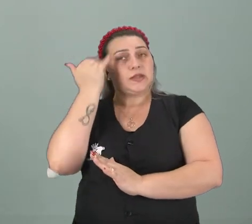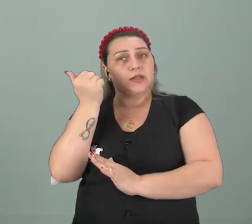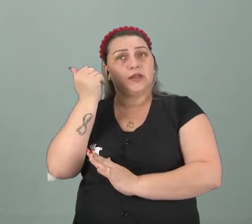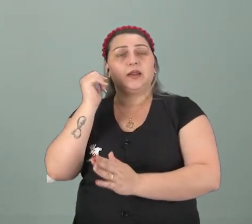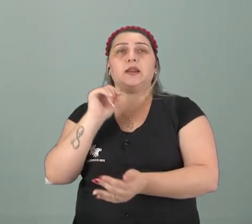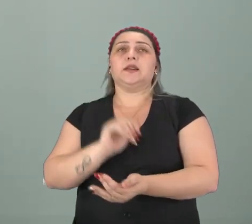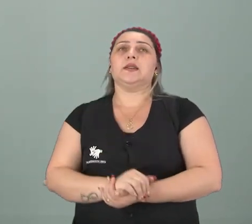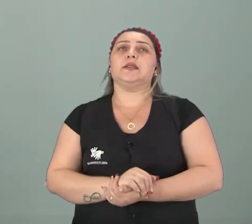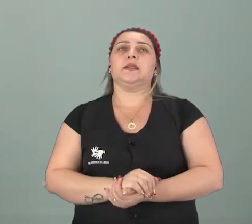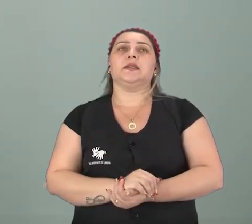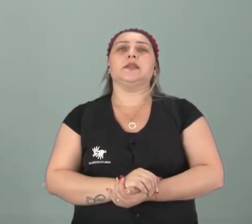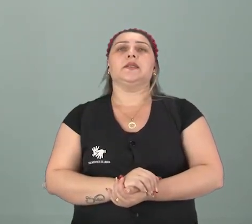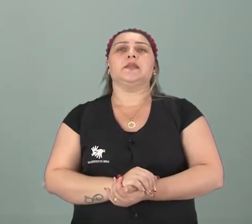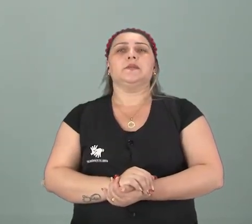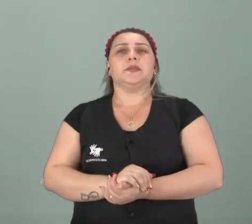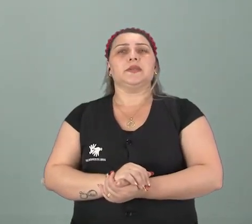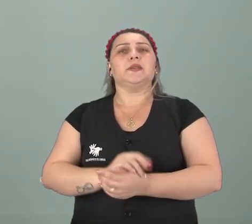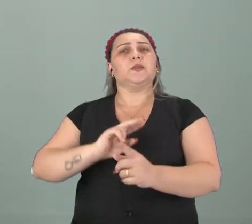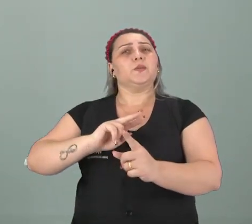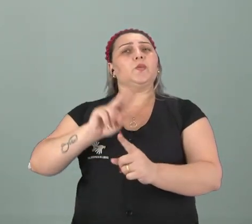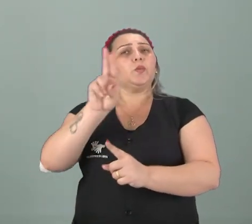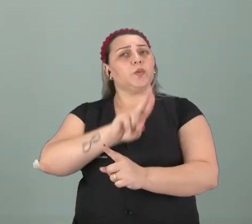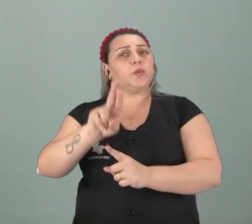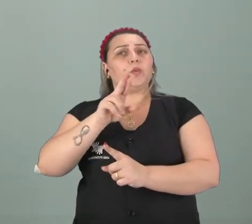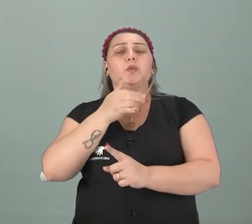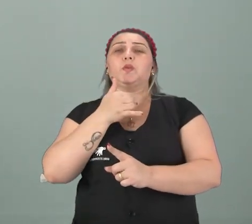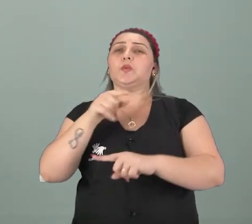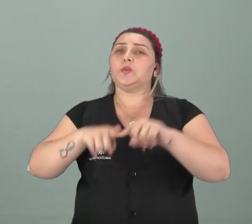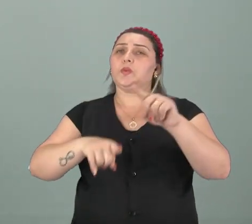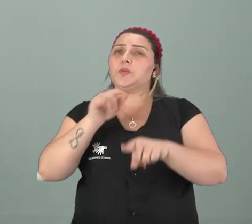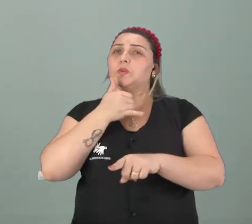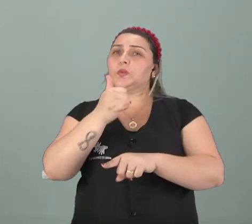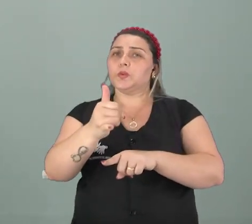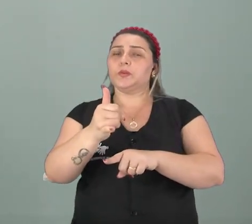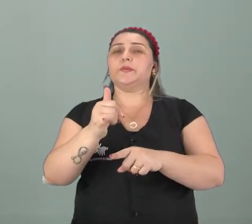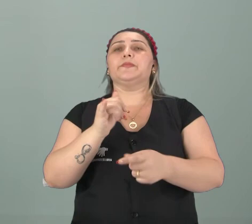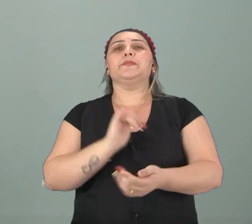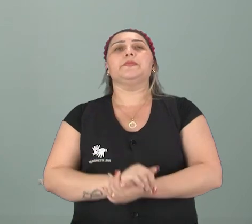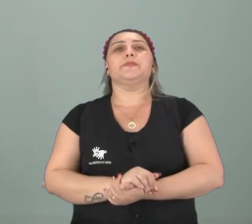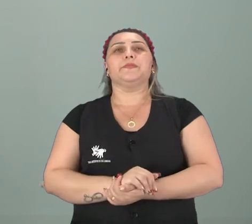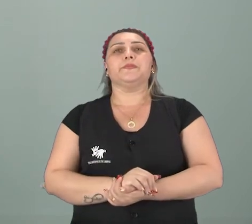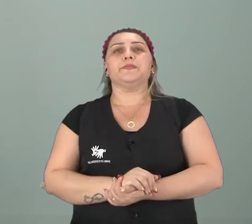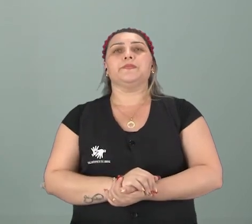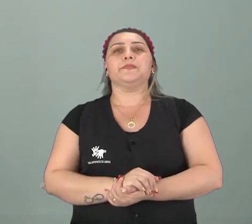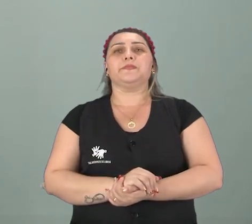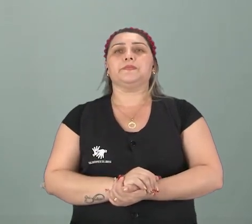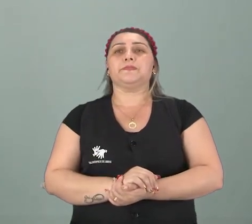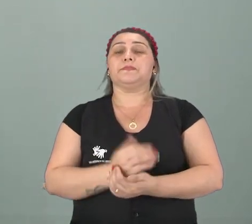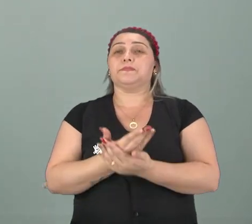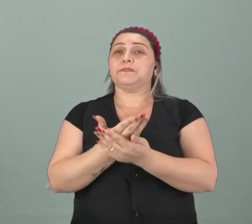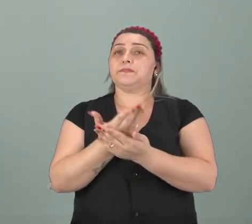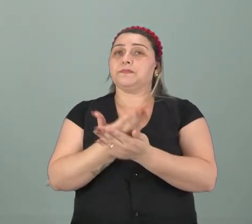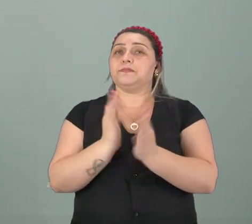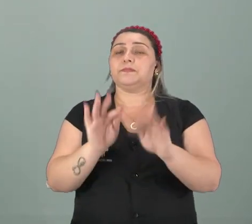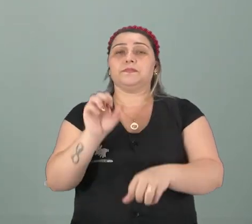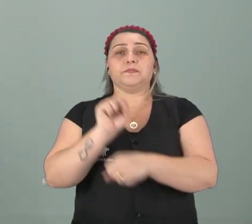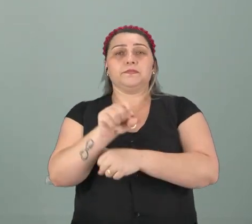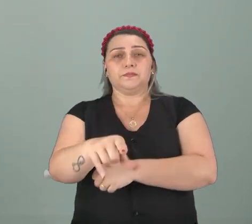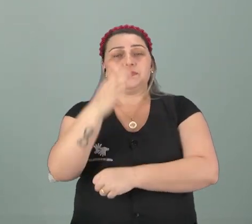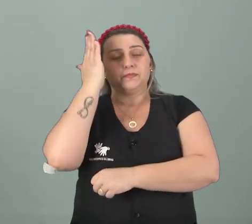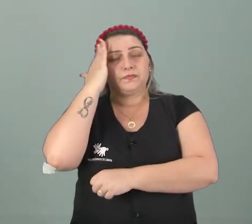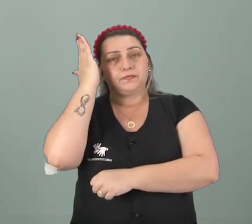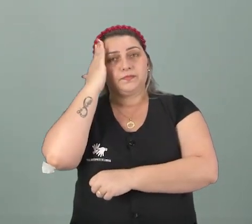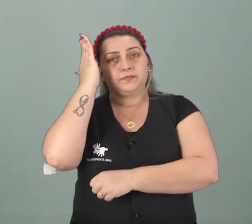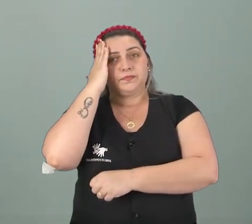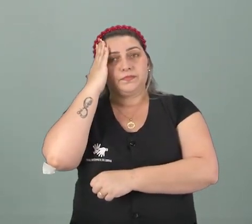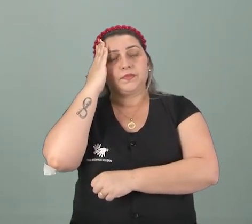saiba, né, mensurar, dosar o uso de aparelhos domésticos, tá bom? Ficamos por aqui, espero que vocês tenham